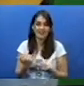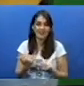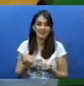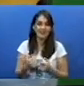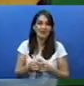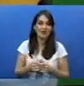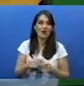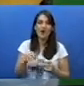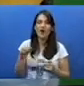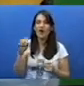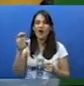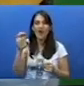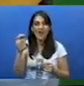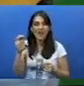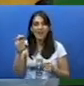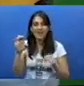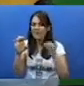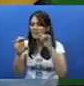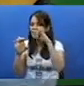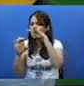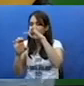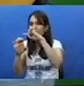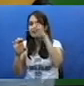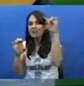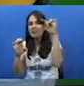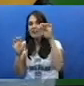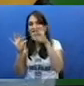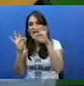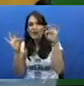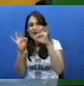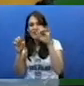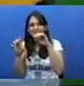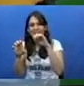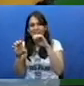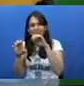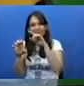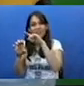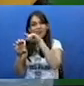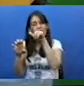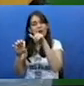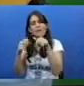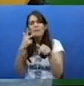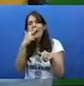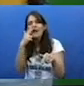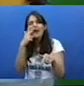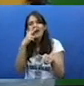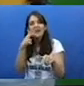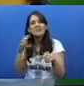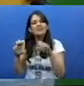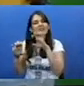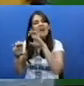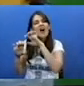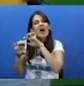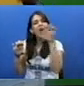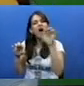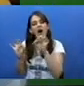o é com a agulha. É porque o sinalzinho parece o formato de uma agulha em cima da letrinha.